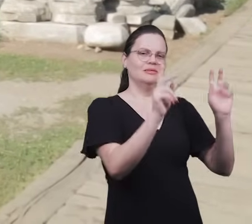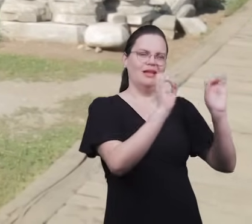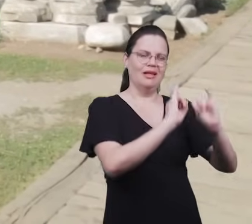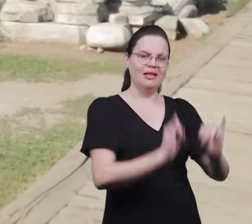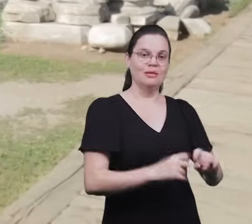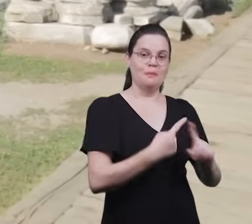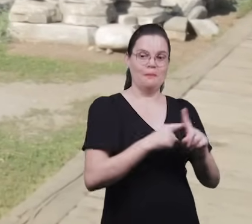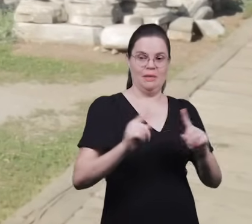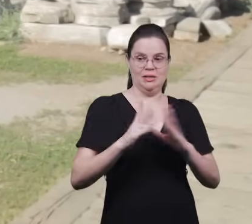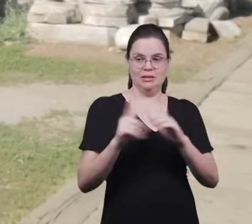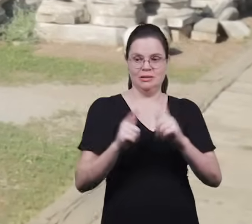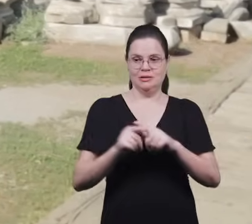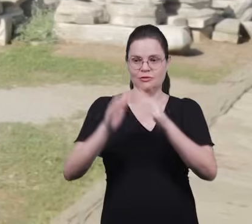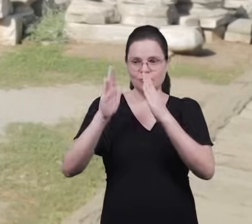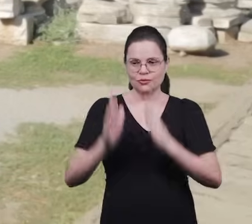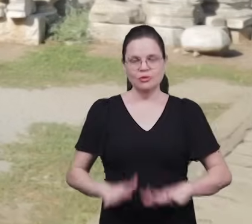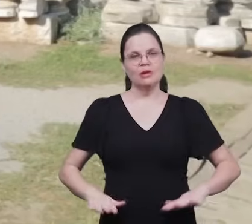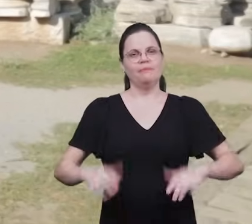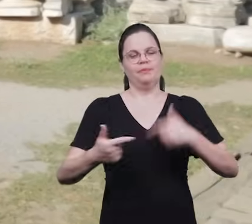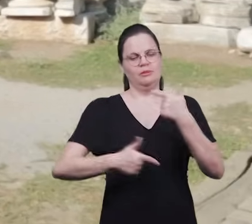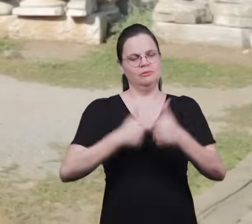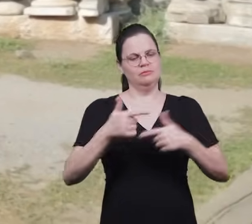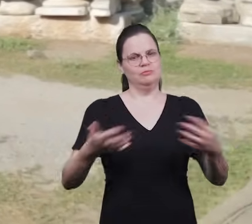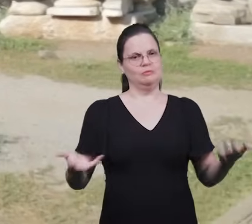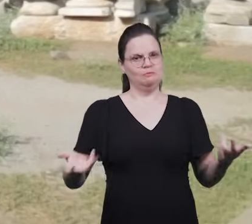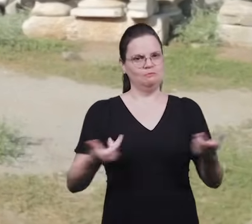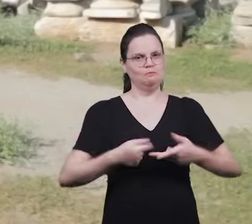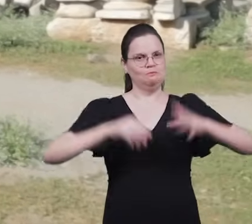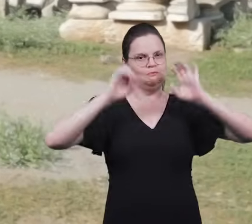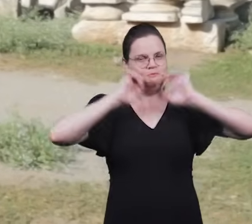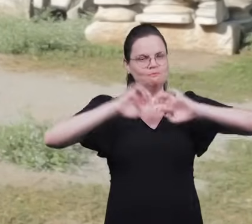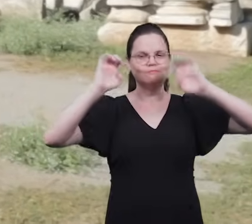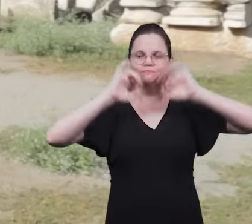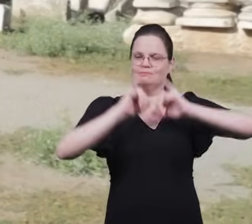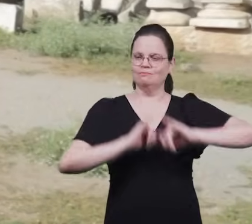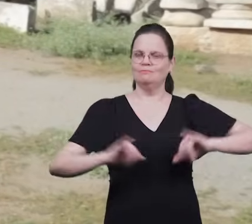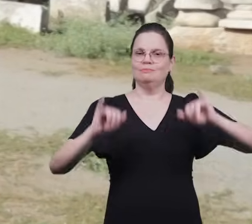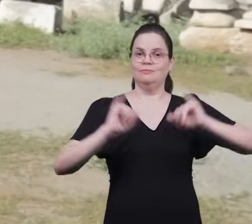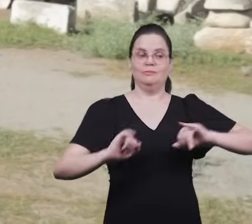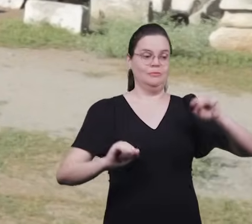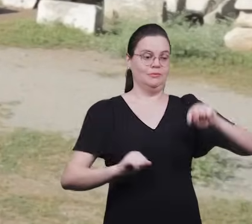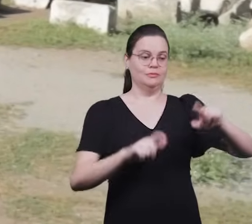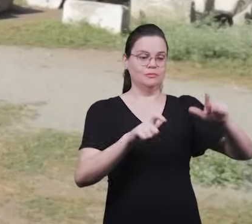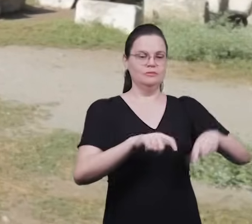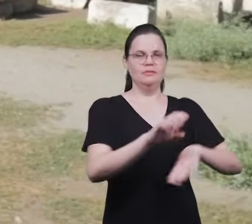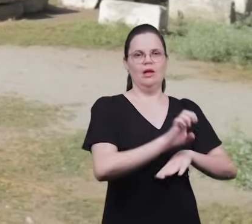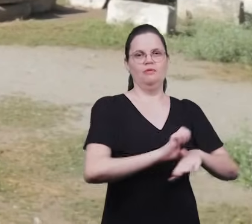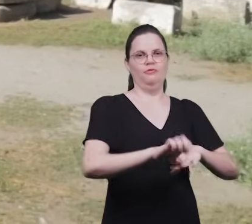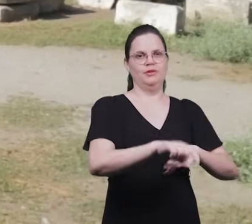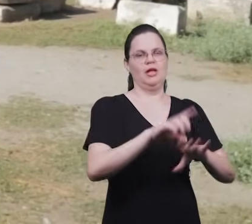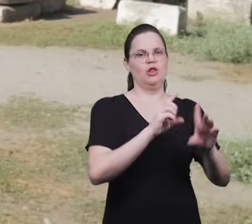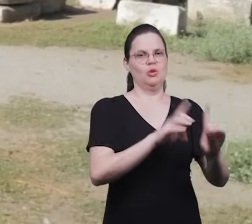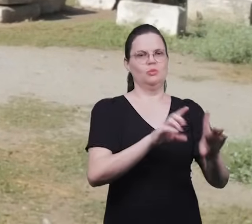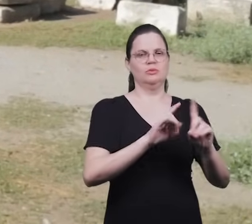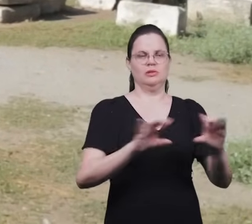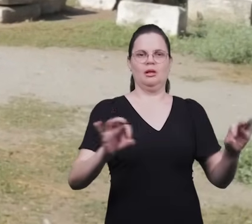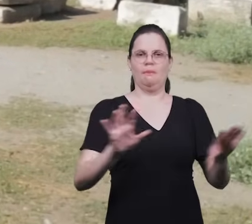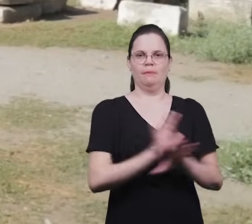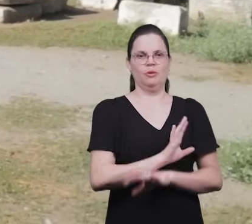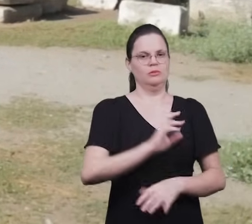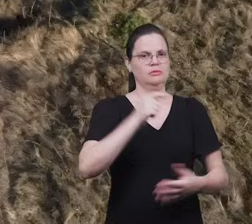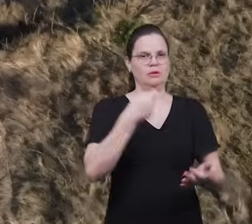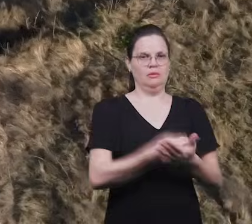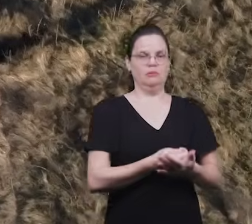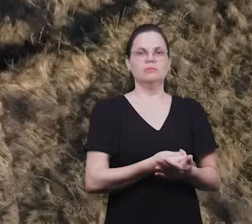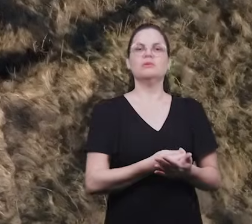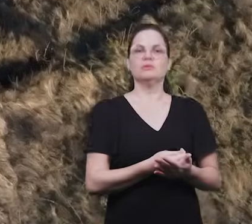da evangelização, e é considerada, inclusive, a igreja de Éfeso como a igreja da doutrina estabelecida. Como é que